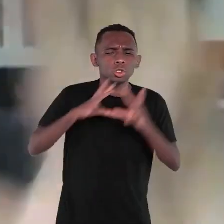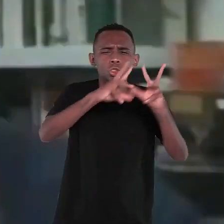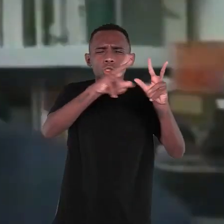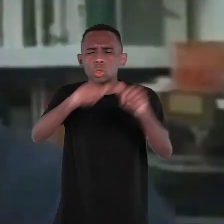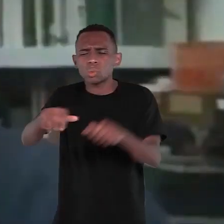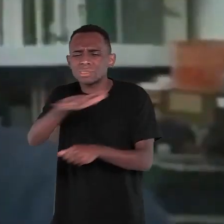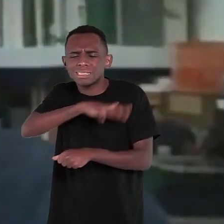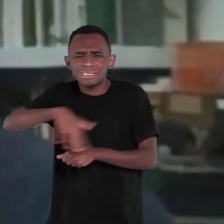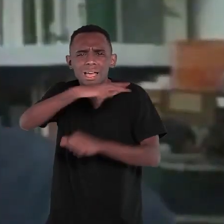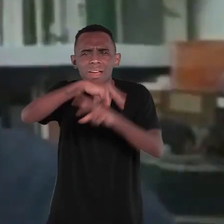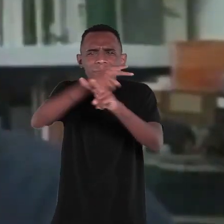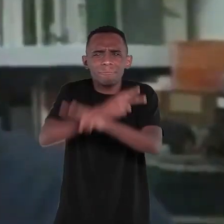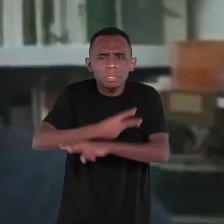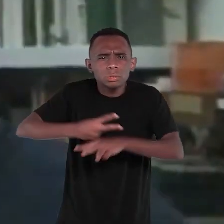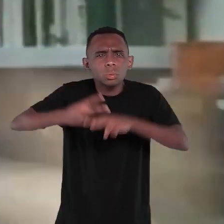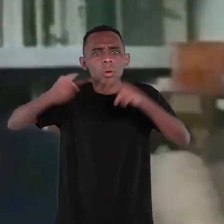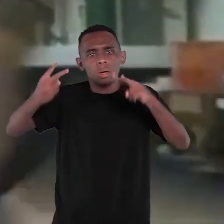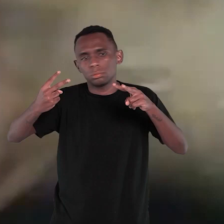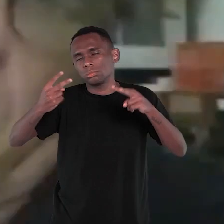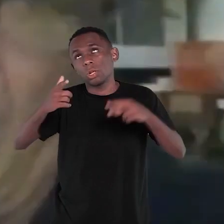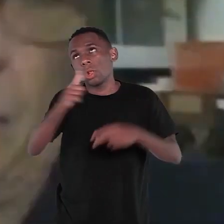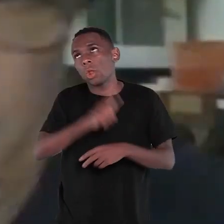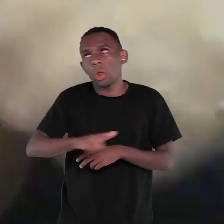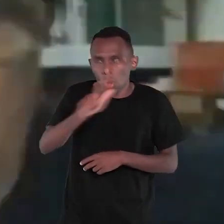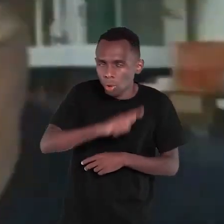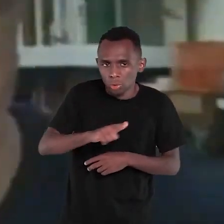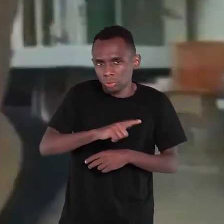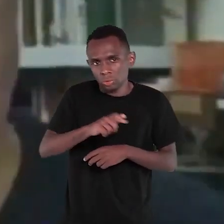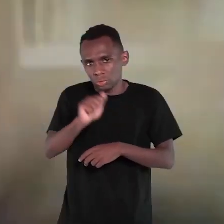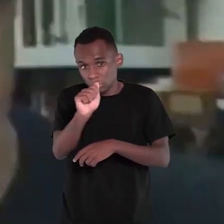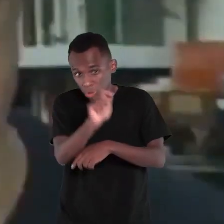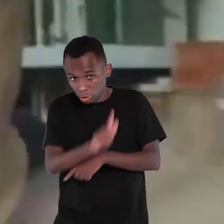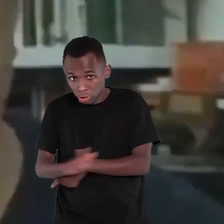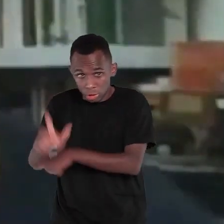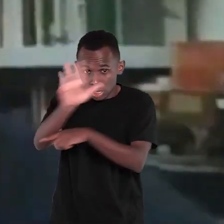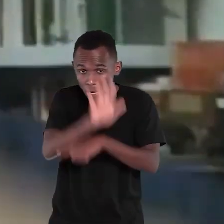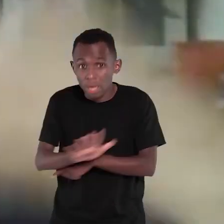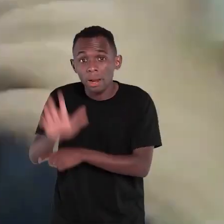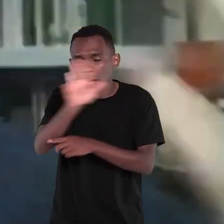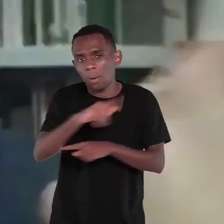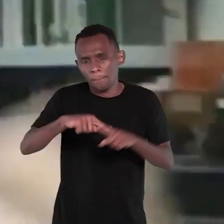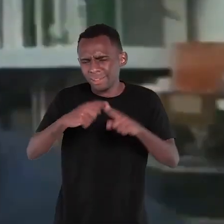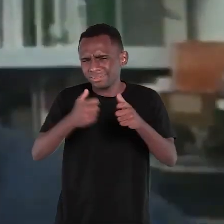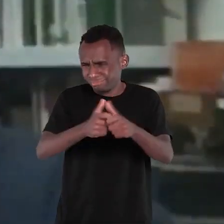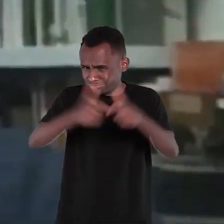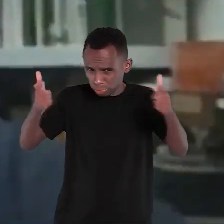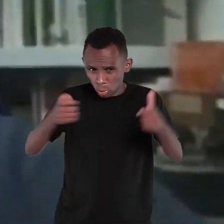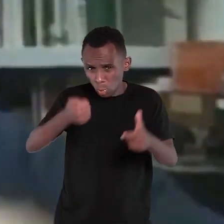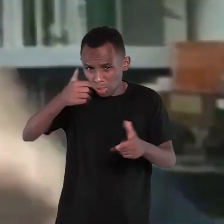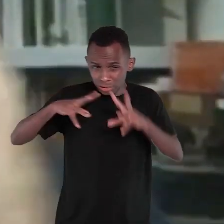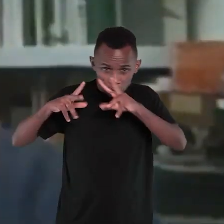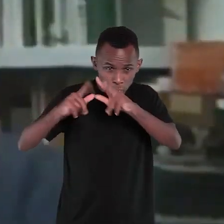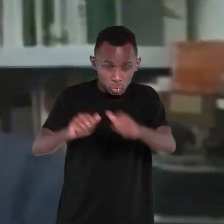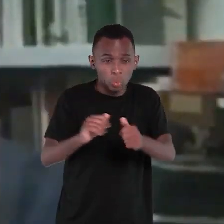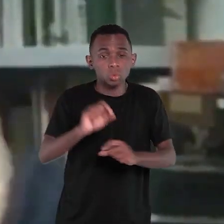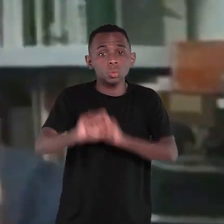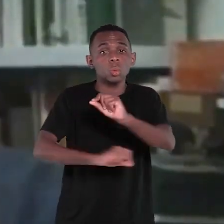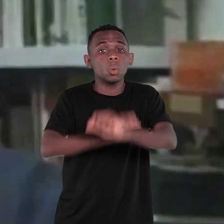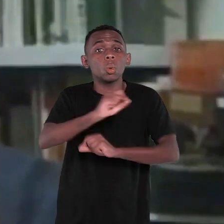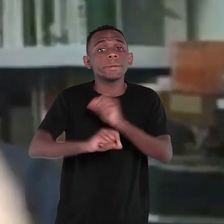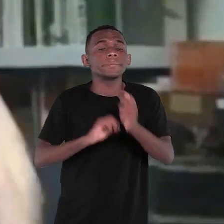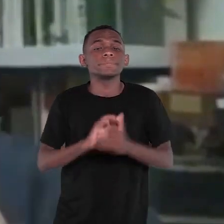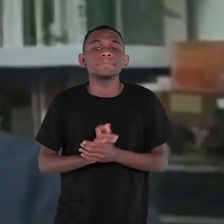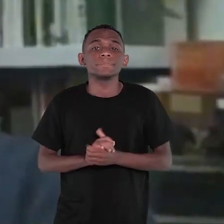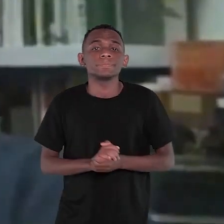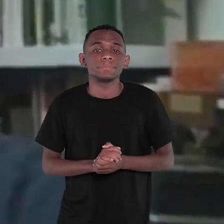Todo esse mundo digital, ele é construído, todo, claro, estou generalizando, mas a enorme maioria é construída em